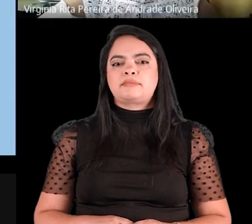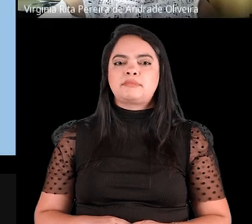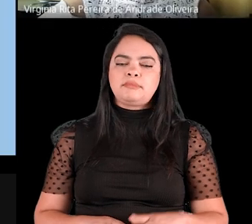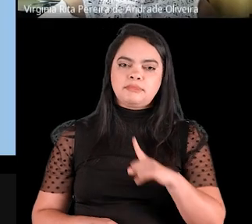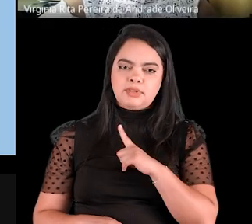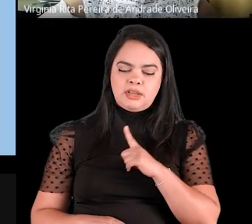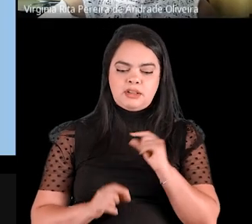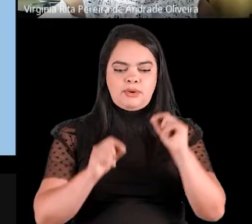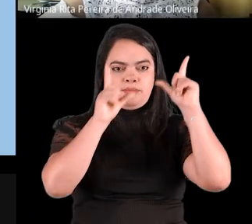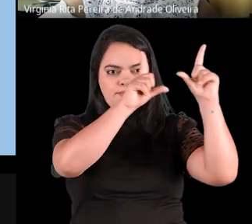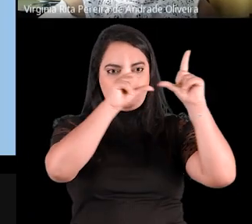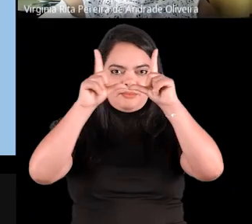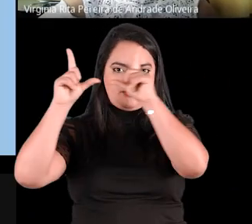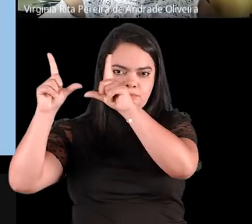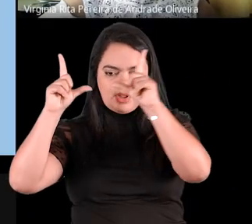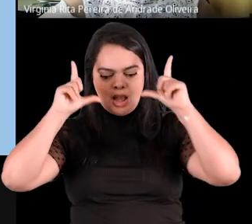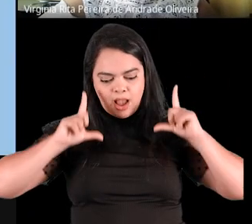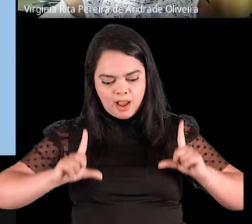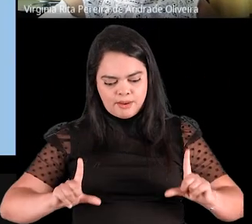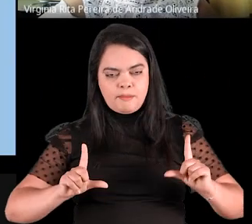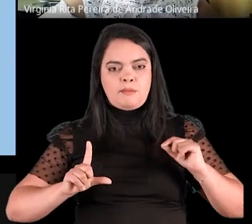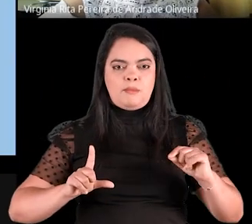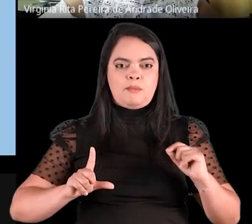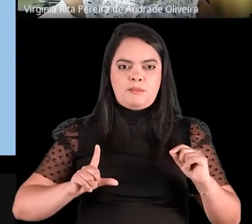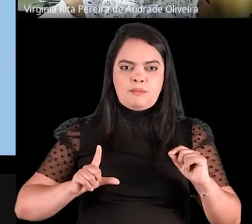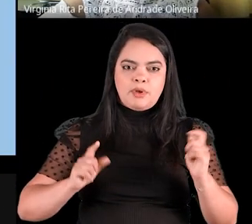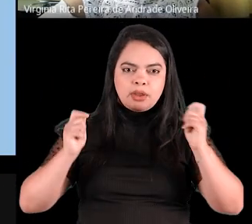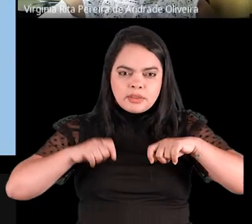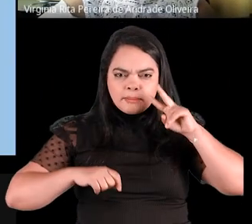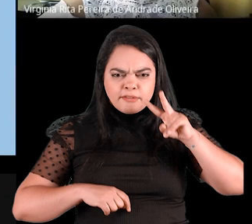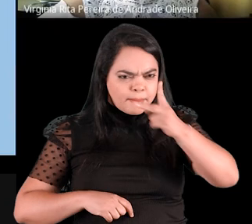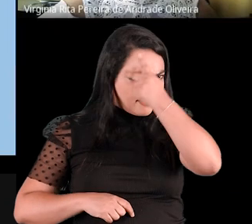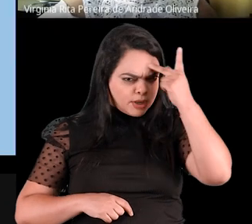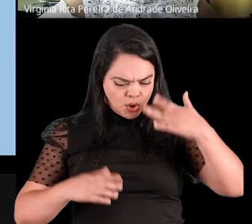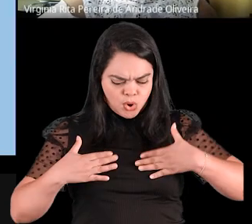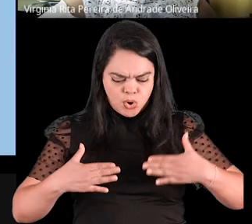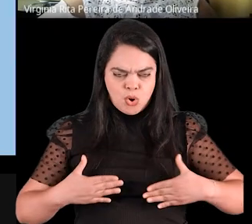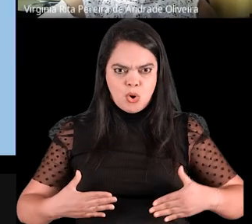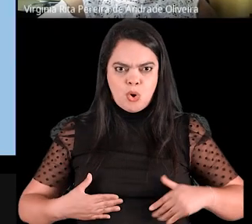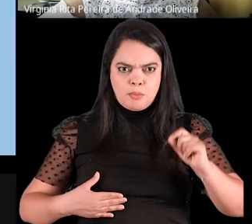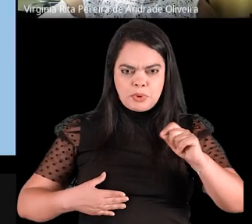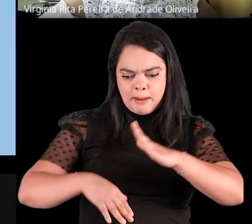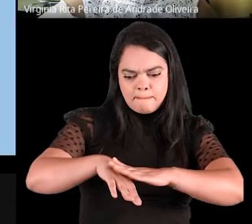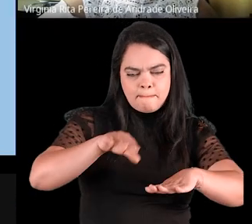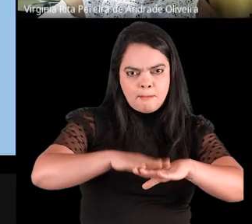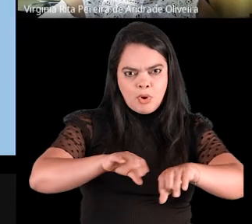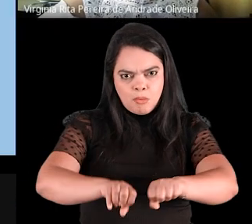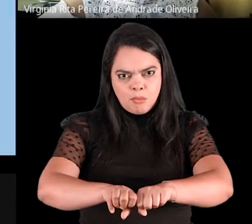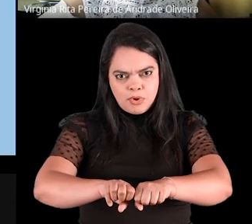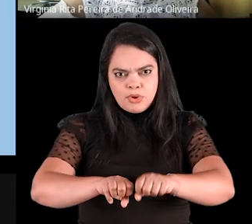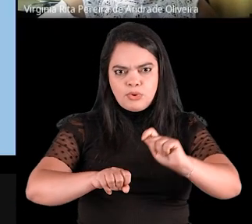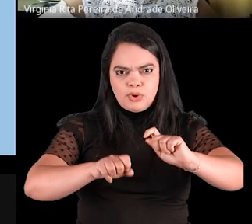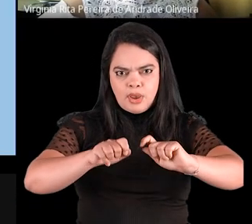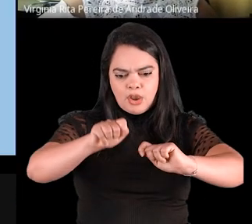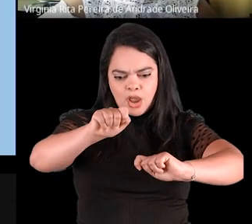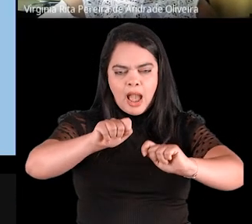logo abaixo dos três primeiros, é possível ver a parte frontal do corpo de uma pessoa, com destaque nas suas mãos, que destroem a tela de